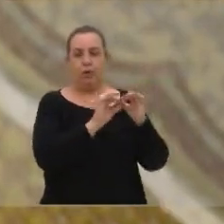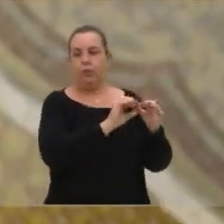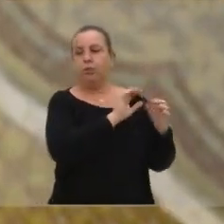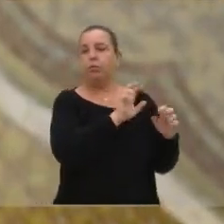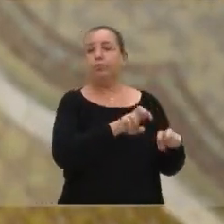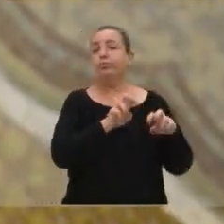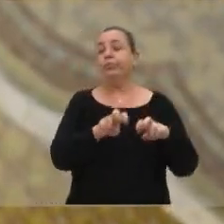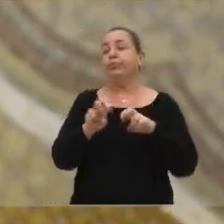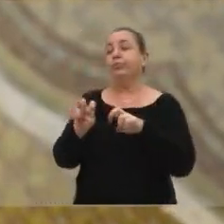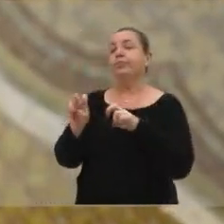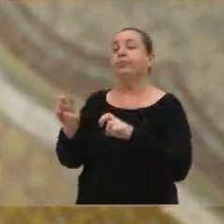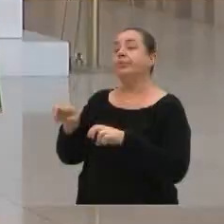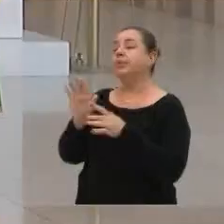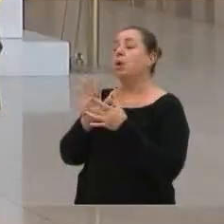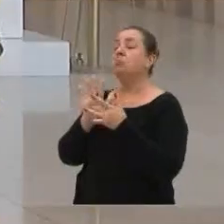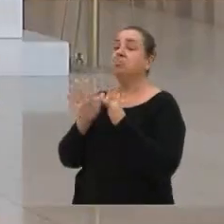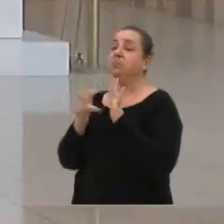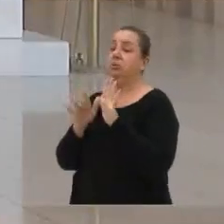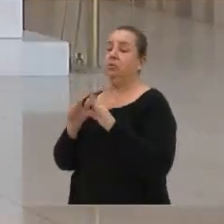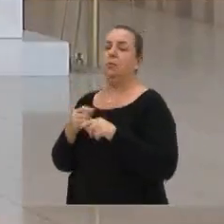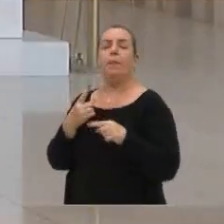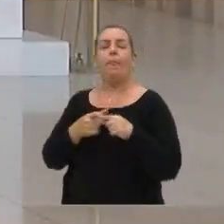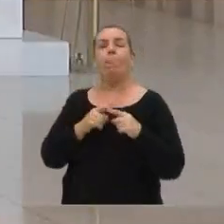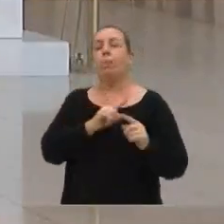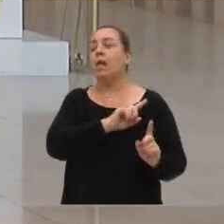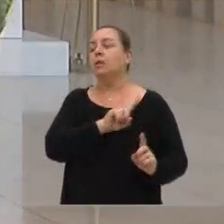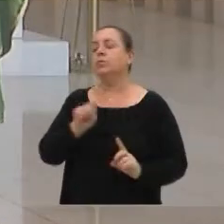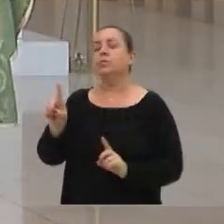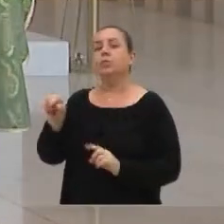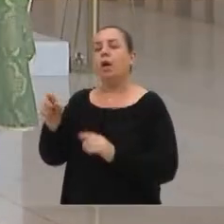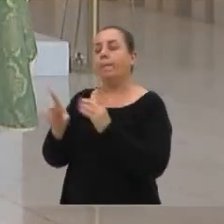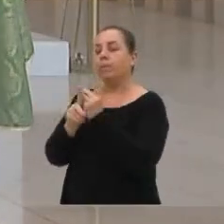Jesus. Mas por que foram a Jesus?